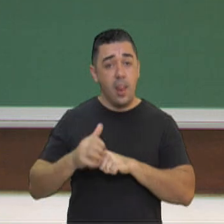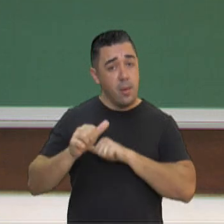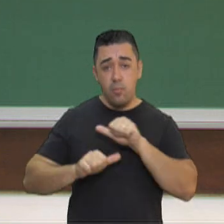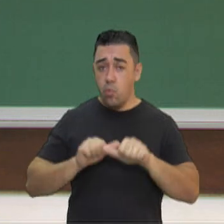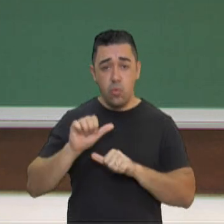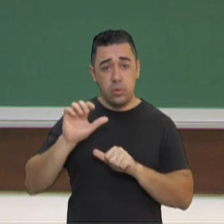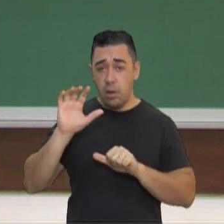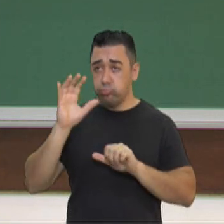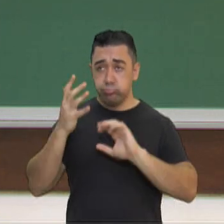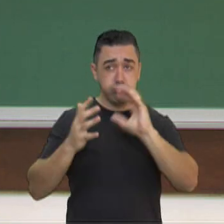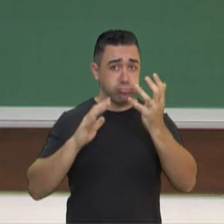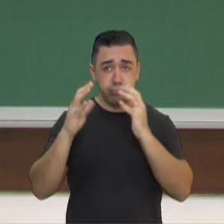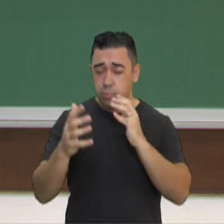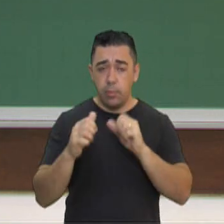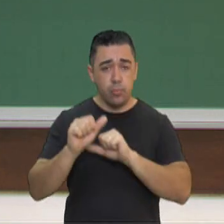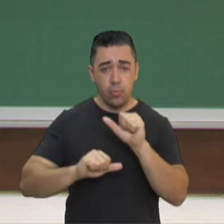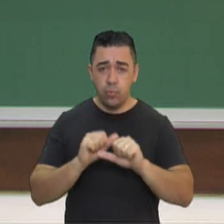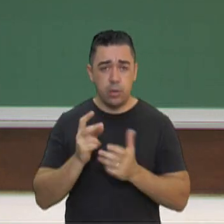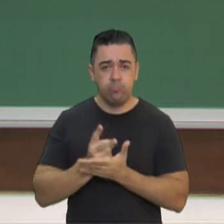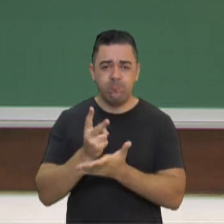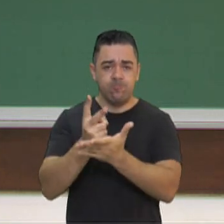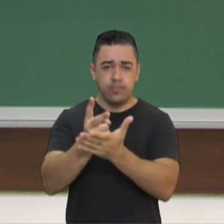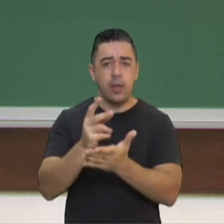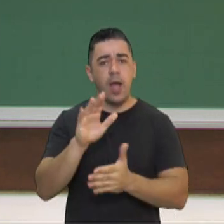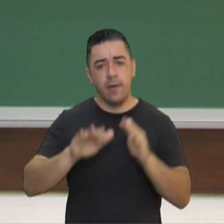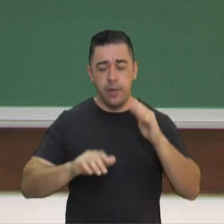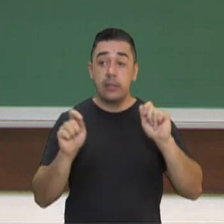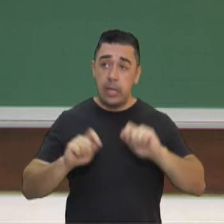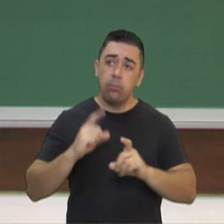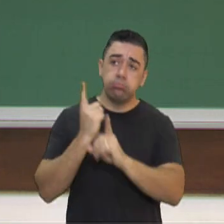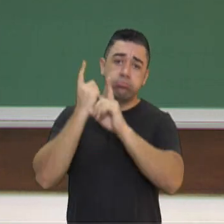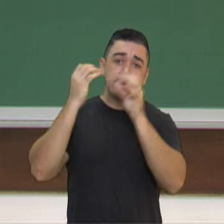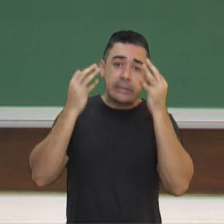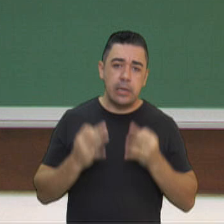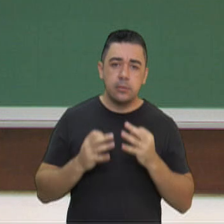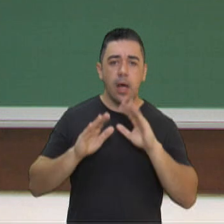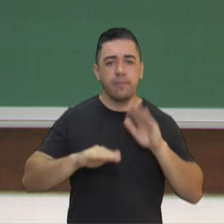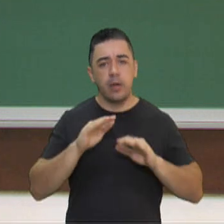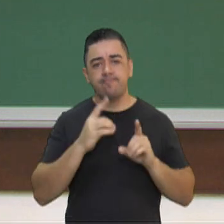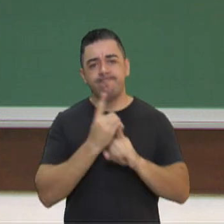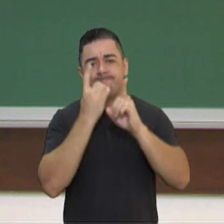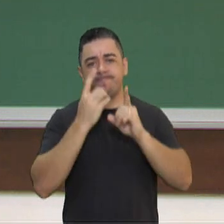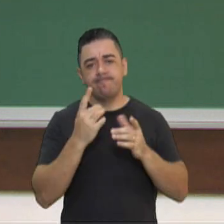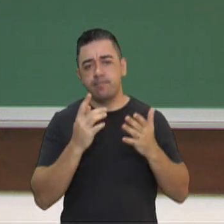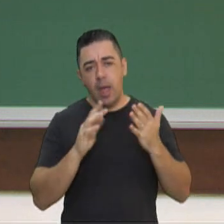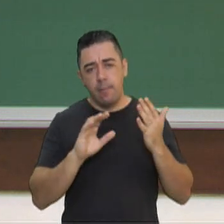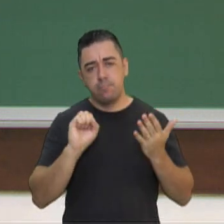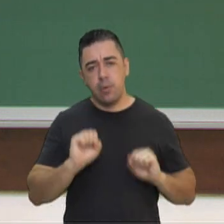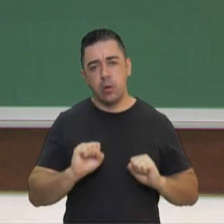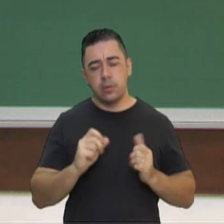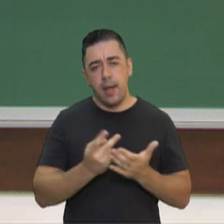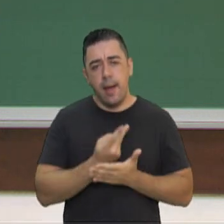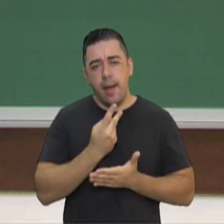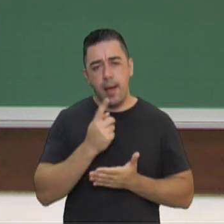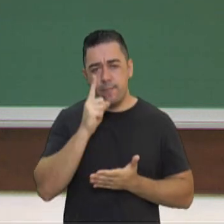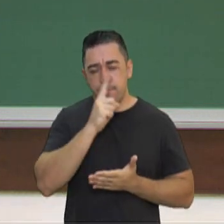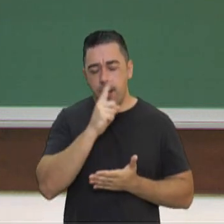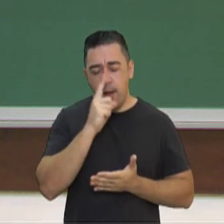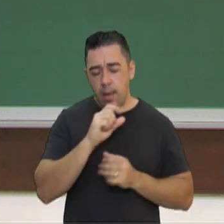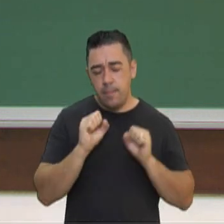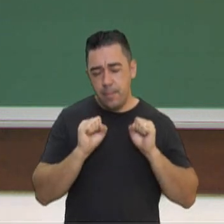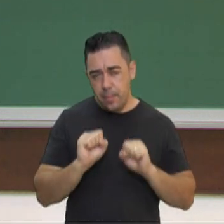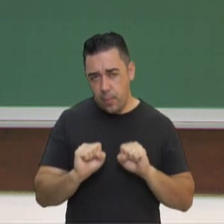mudando constantemente. Então, tem coisas que são previstas, outras não. Por isso que às vezes pode sim acontecer uma